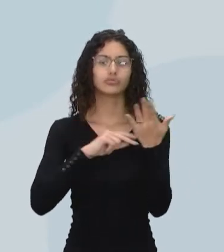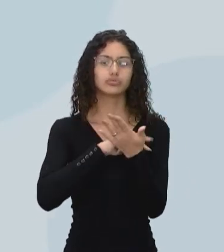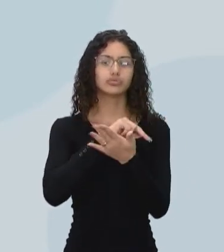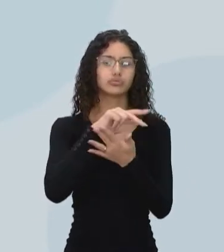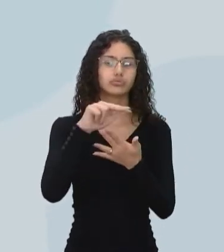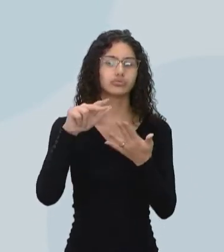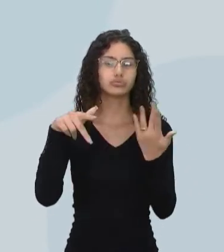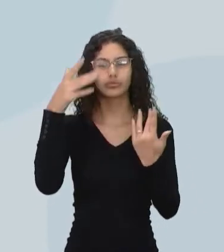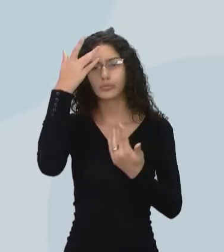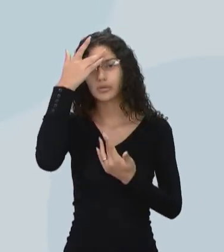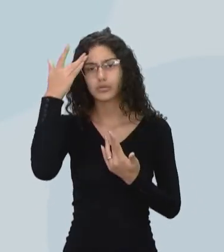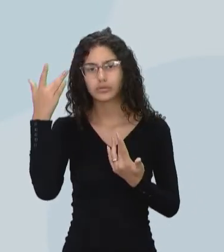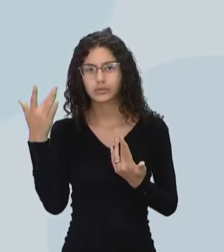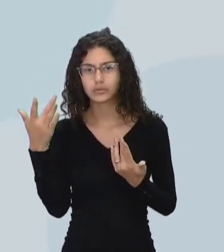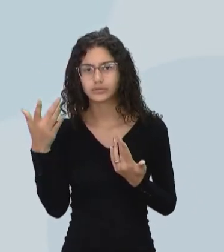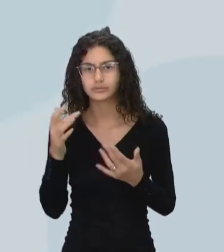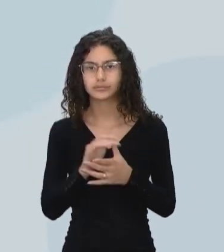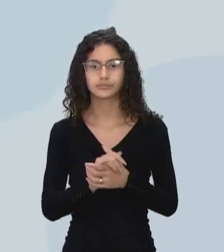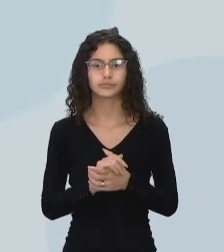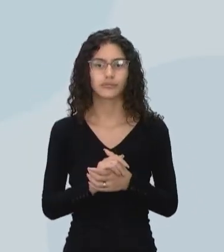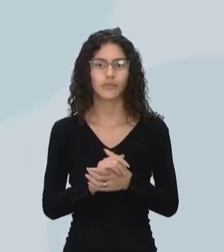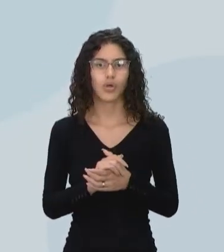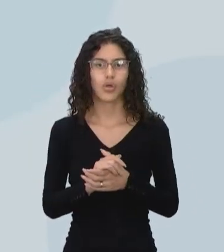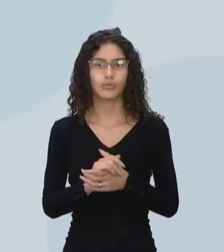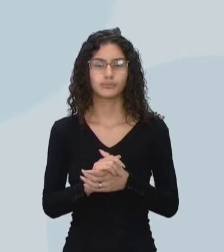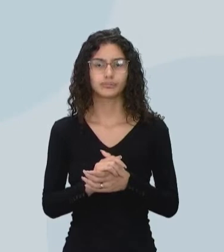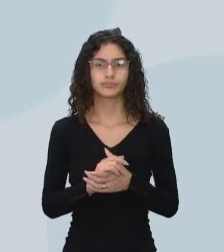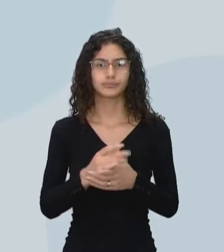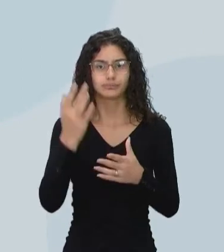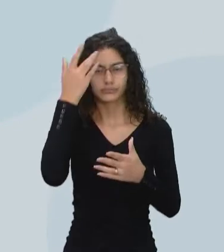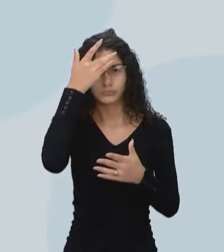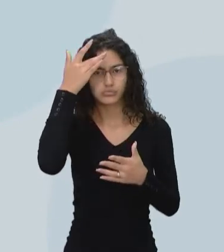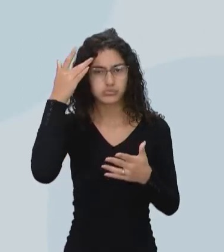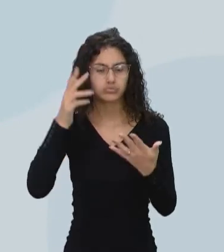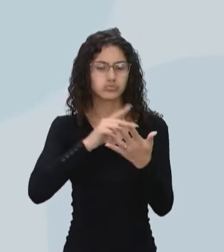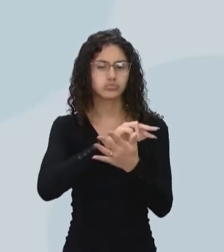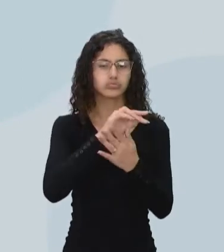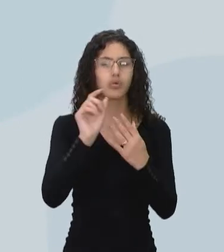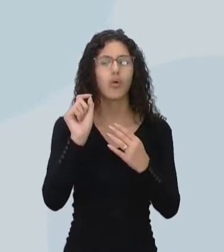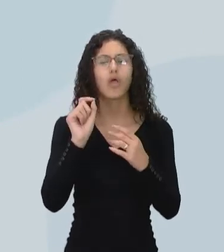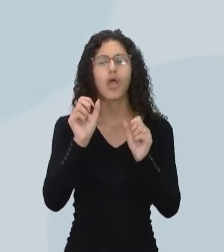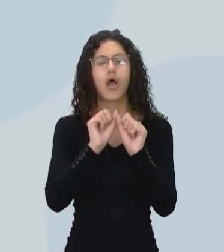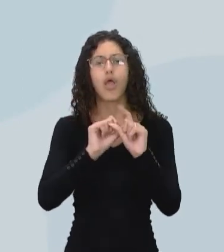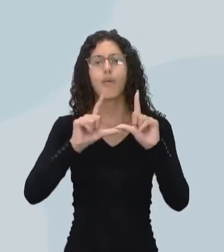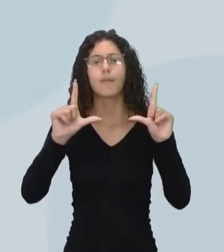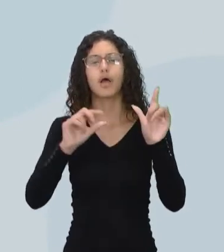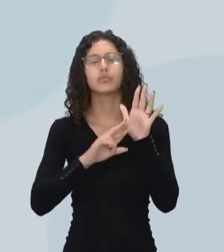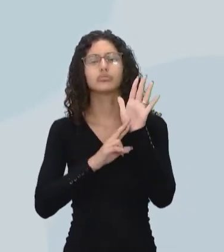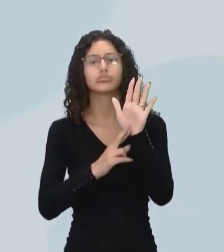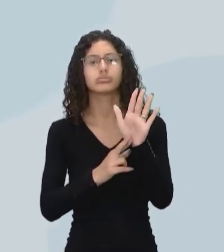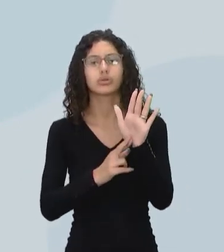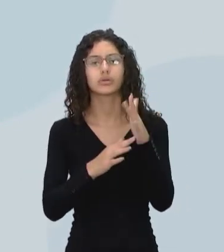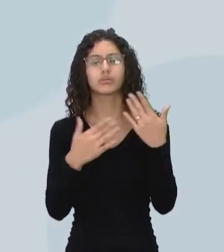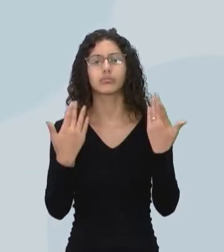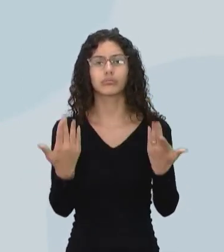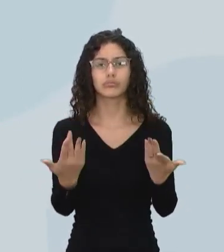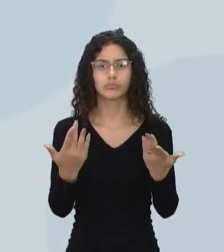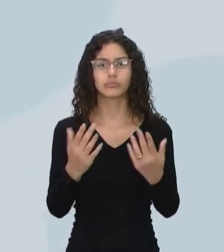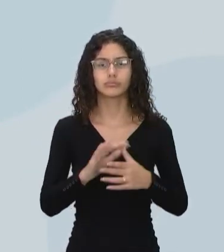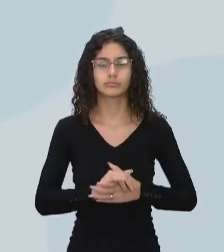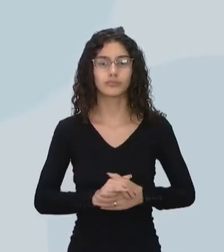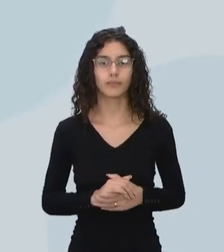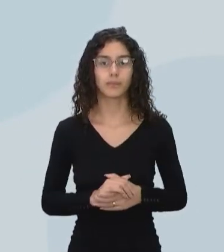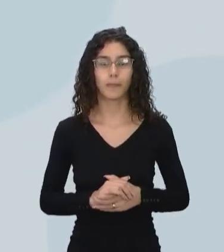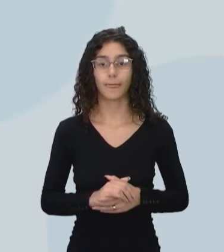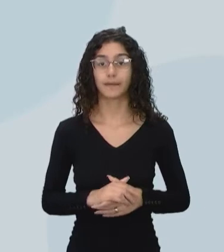várias pessoas, né? Bem na parte de baixo da Torre Eiffel. O que essa imagem ela representa? Bem,